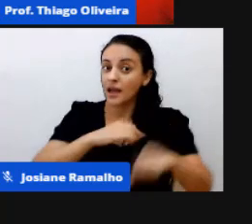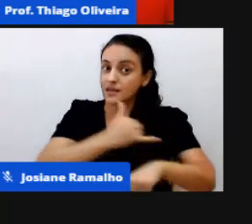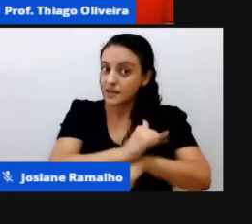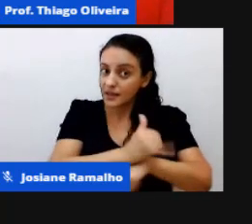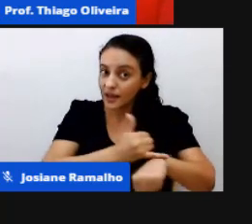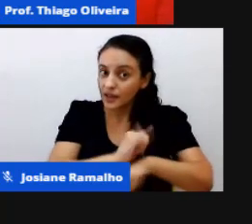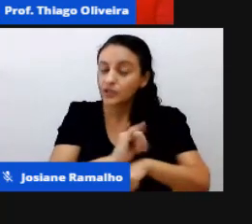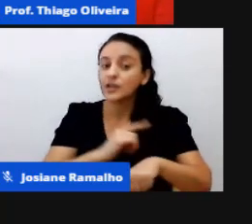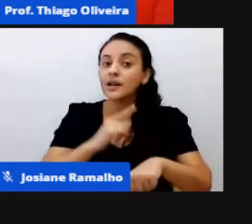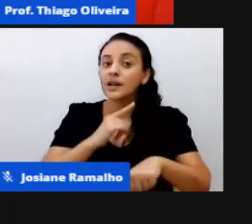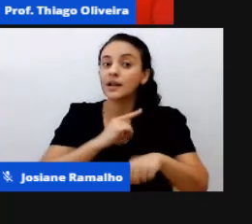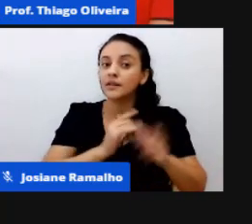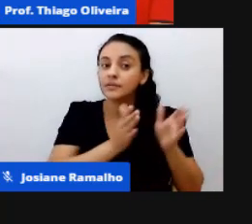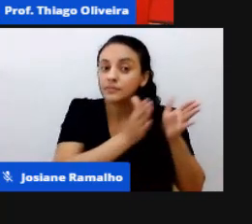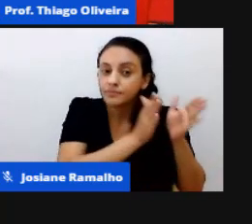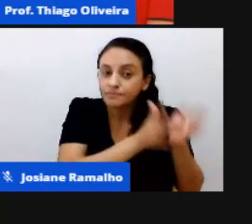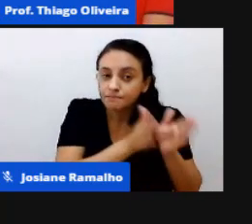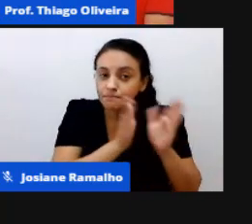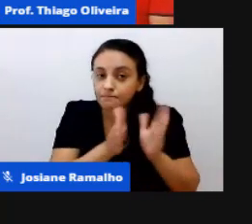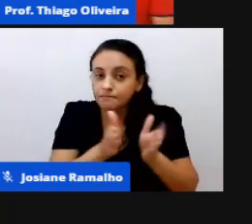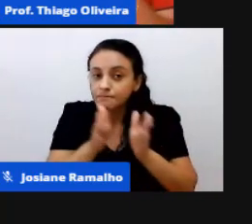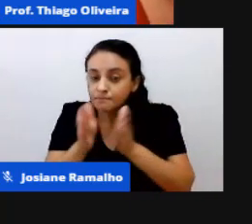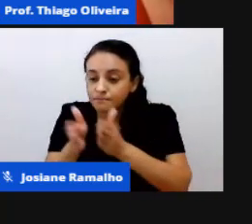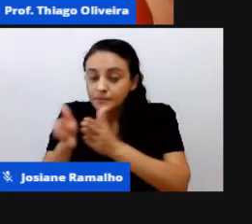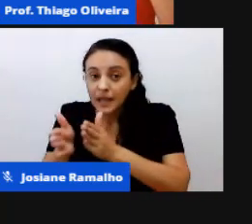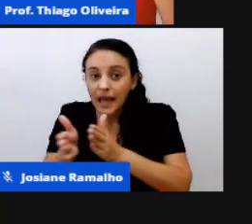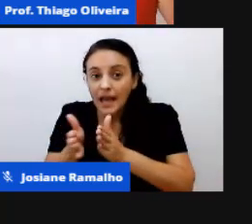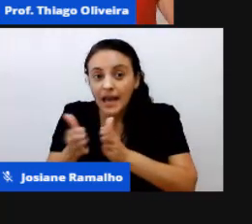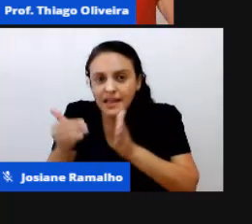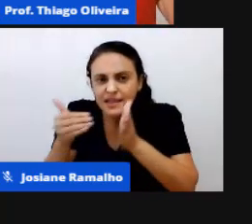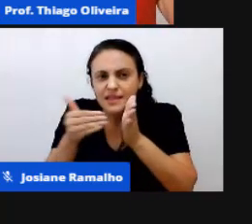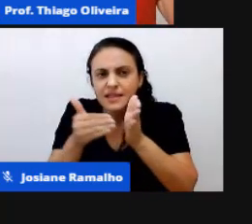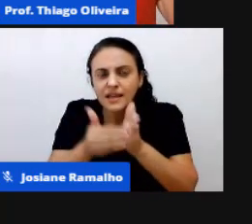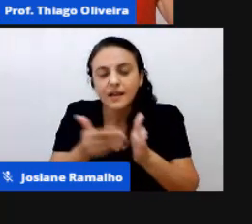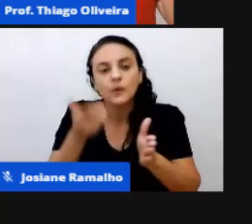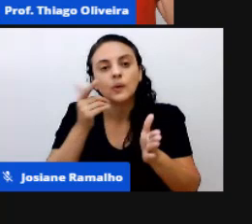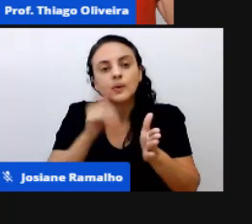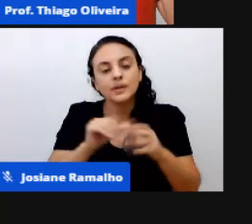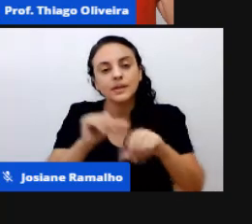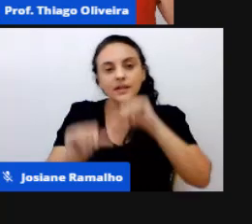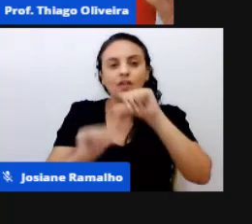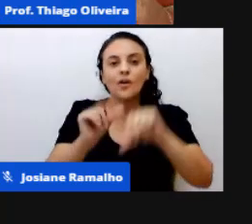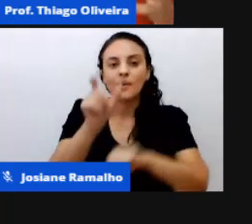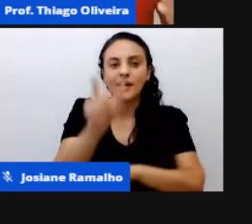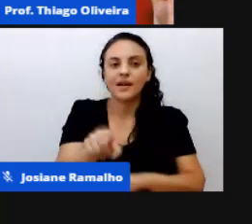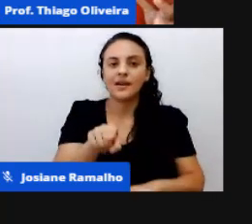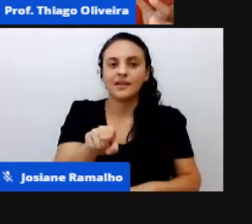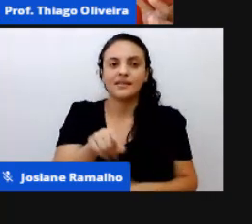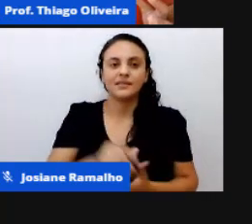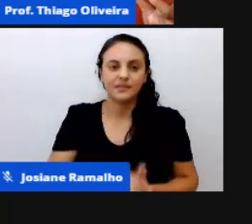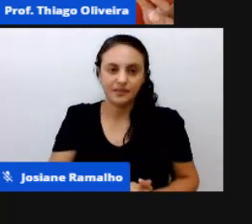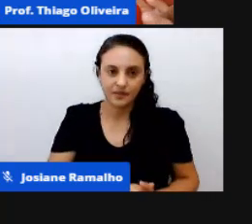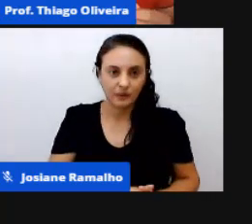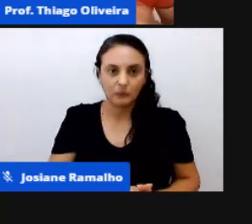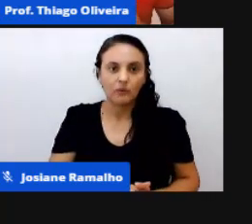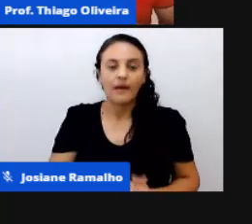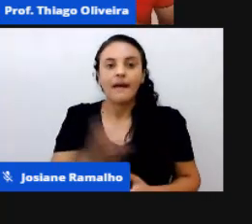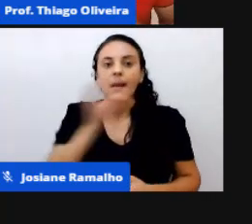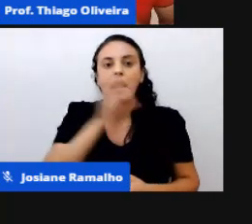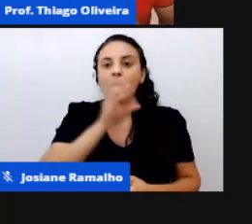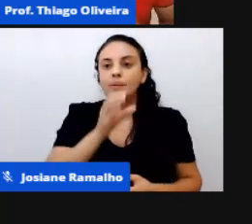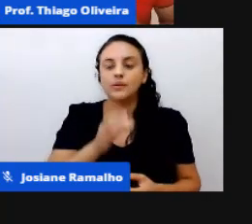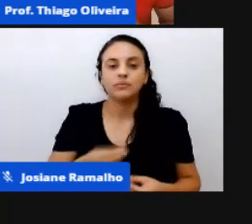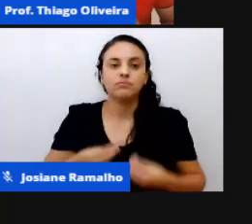isso, até tornar ele o seu agente da sua aprendizagem. Não é de qualquer forma, não é